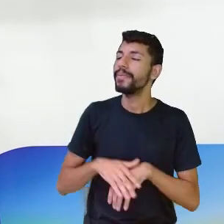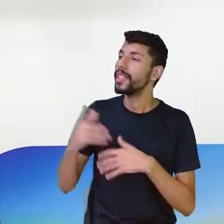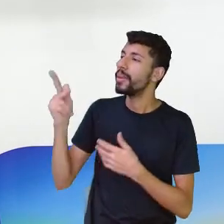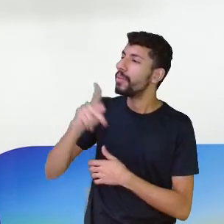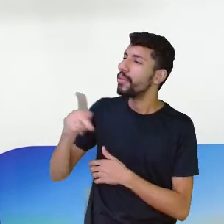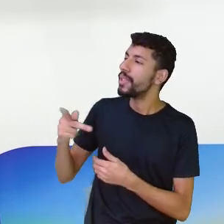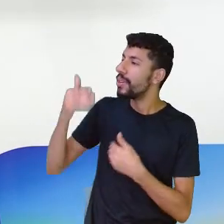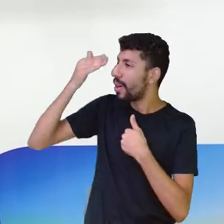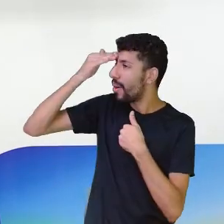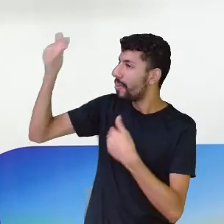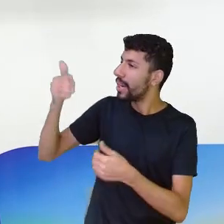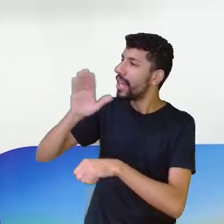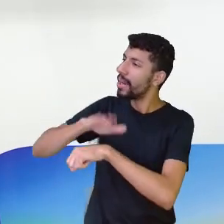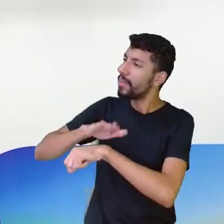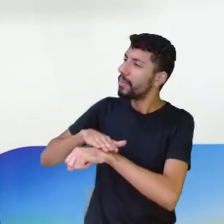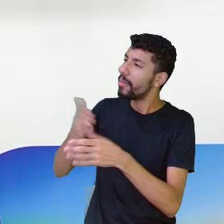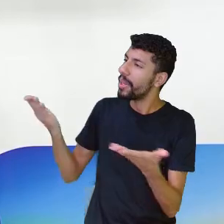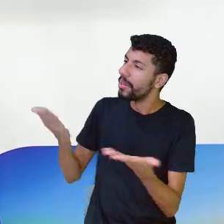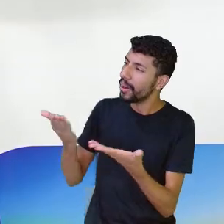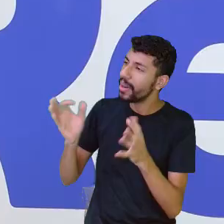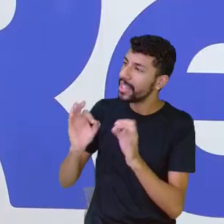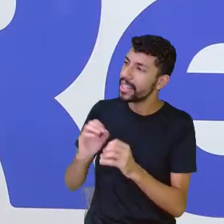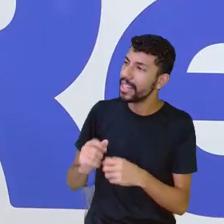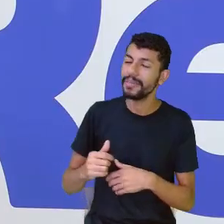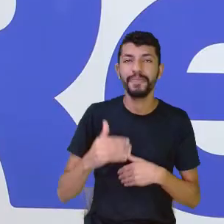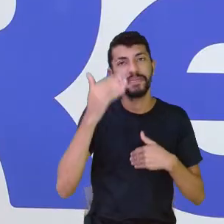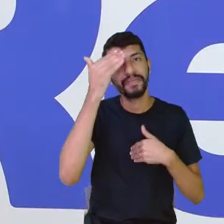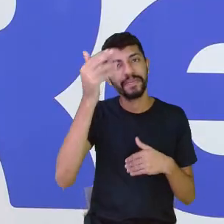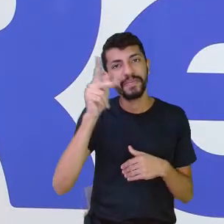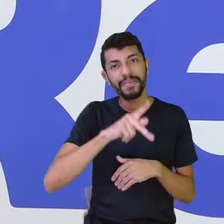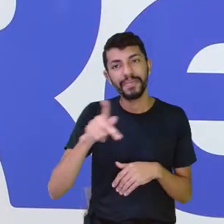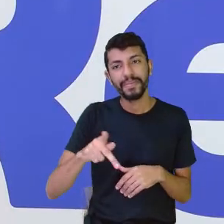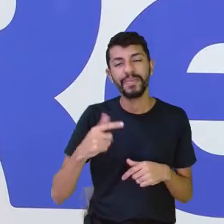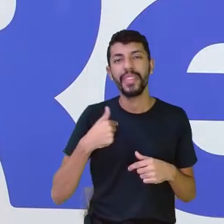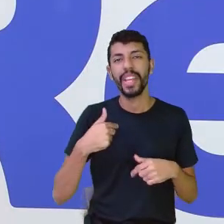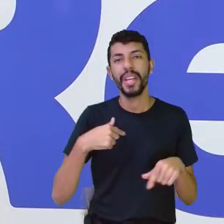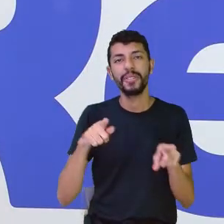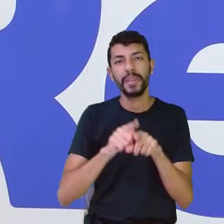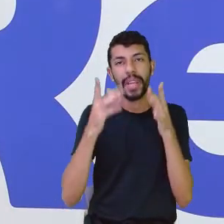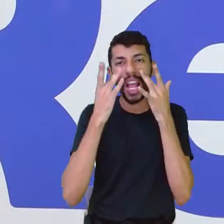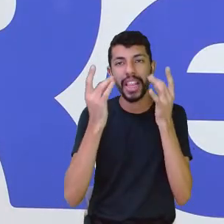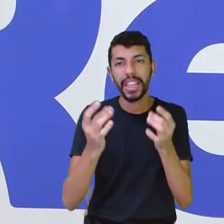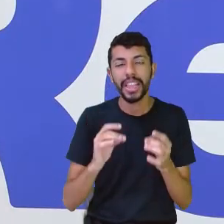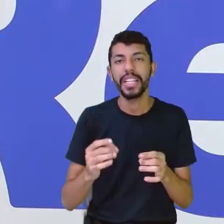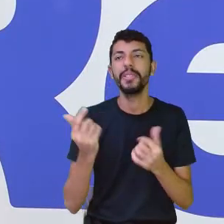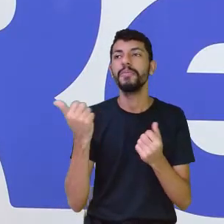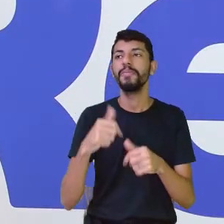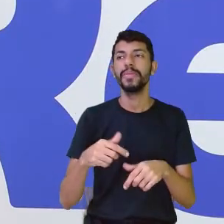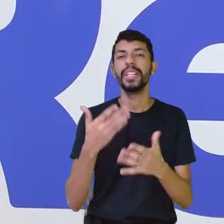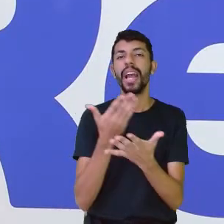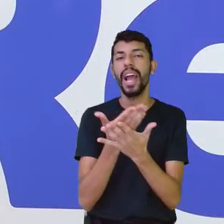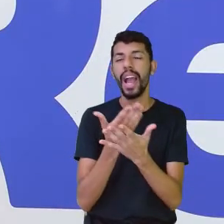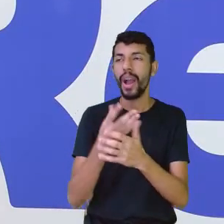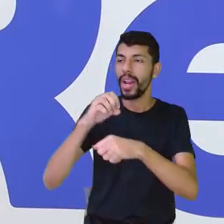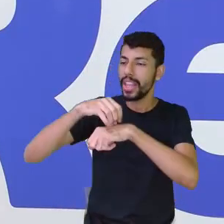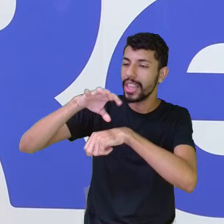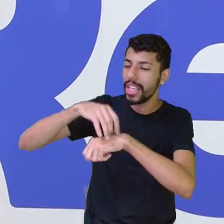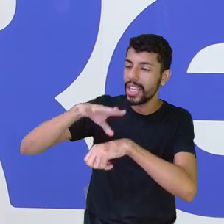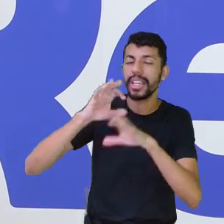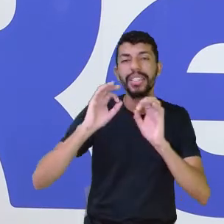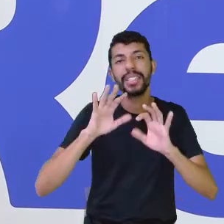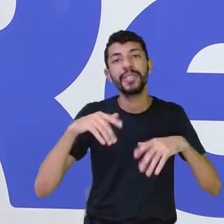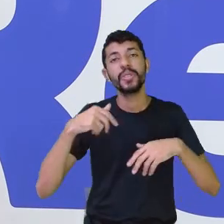muito obrigado por esse momento. Eu quem agradeço, professor. Fiquei atenta aqui, prestando atenção nessas dicas,